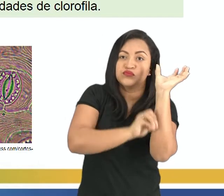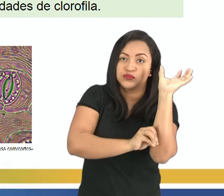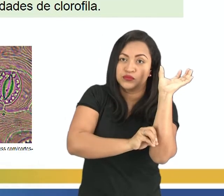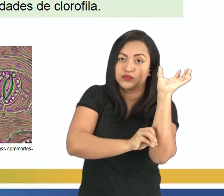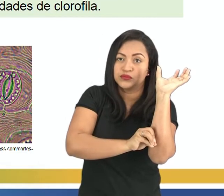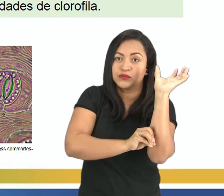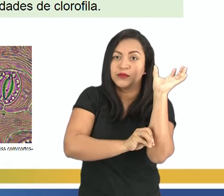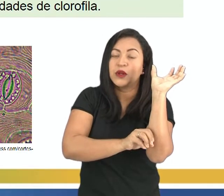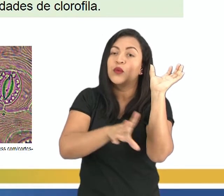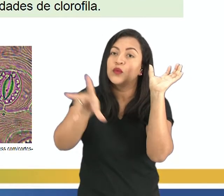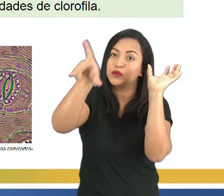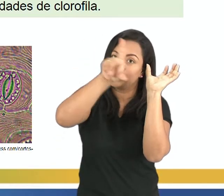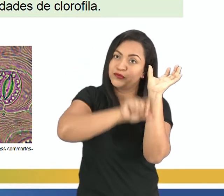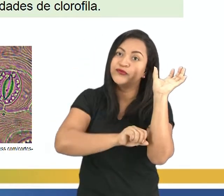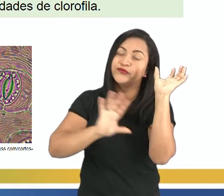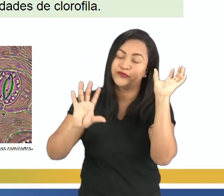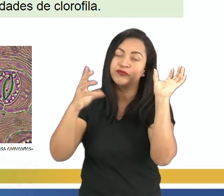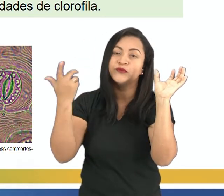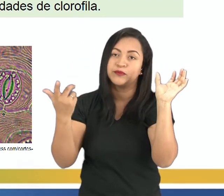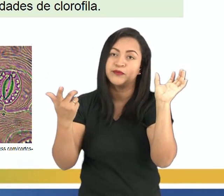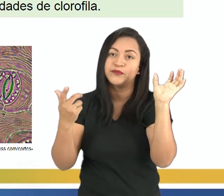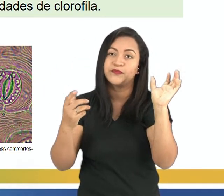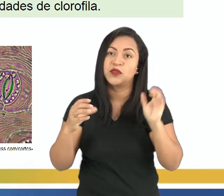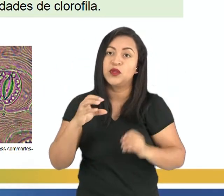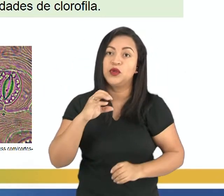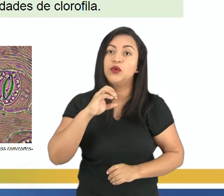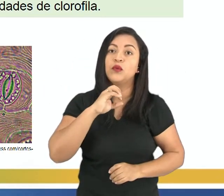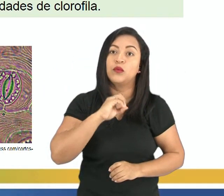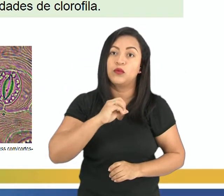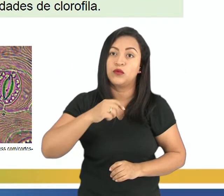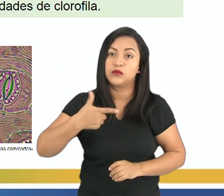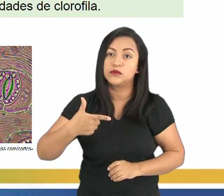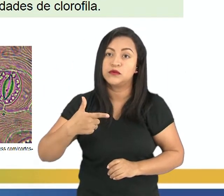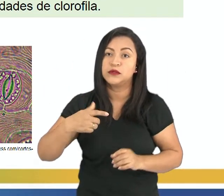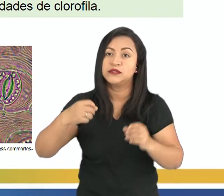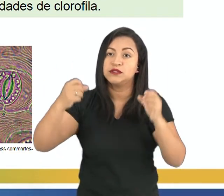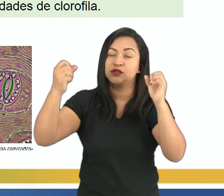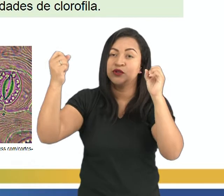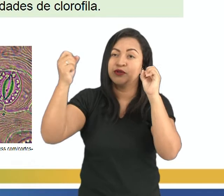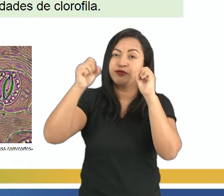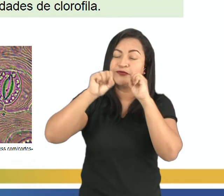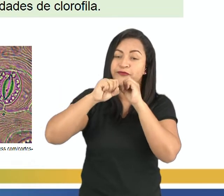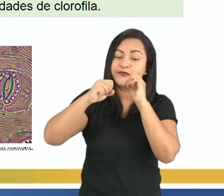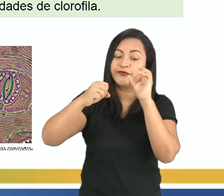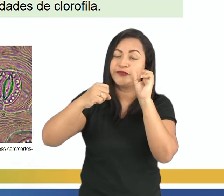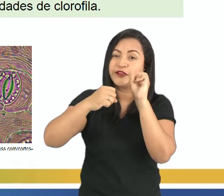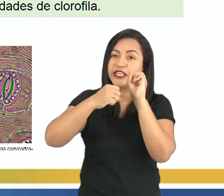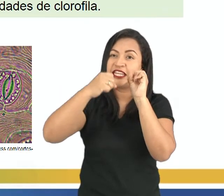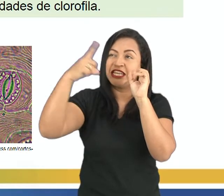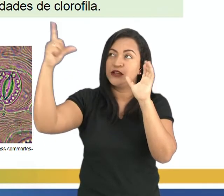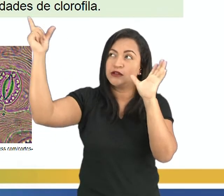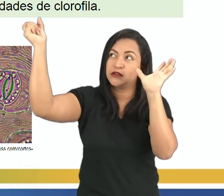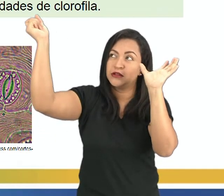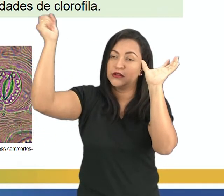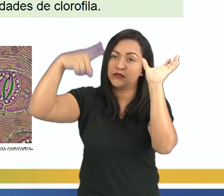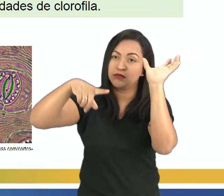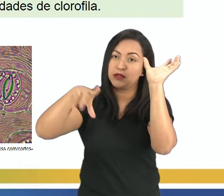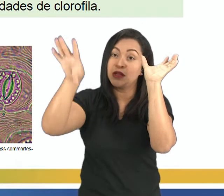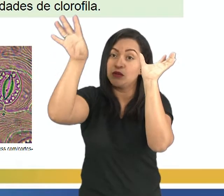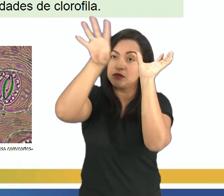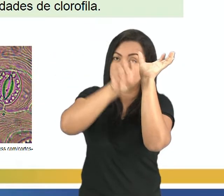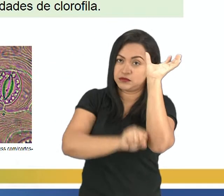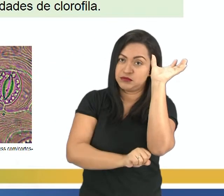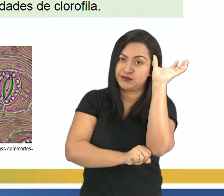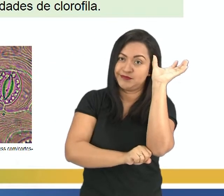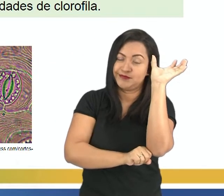de fotossíntese e o gás oxigênio, ele seja eliminado como resultado desse processo da fotossíntese.